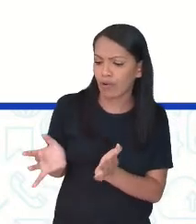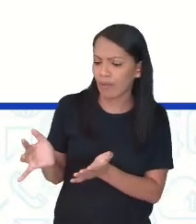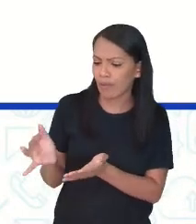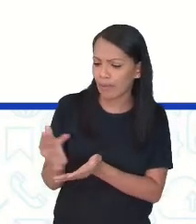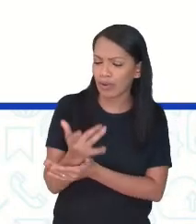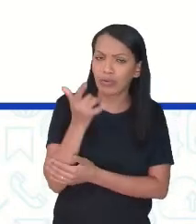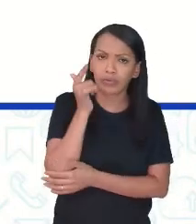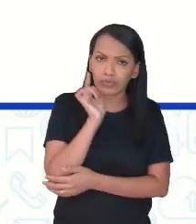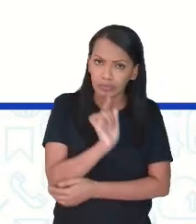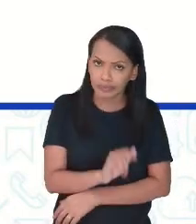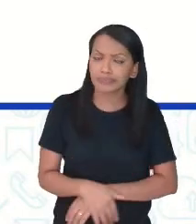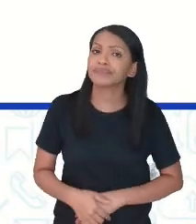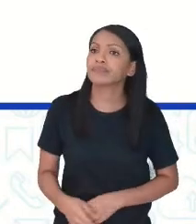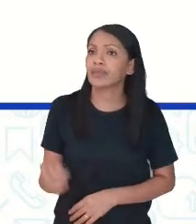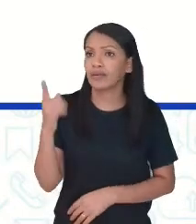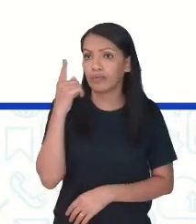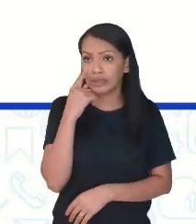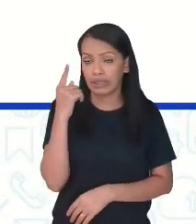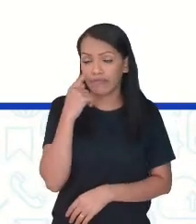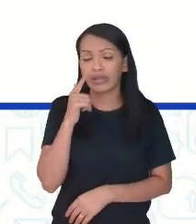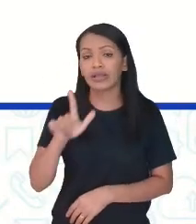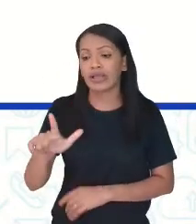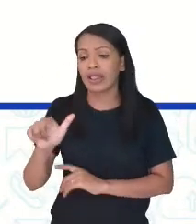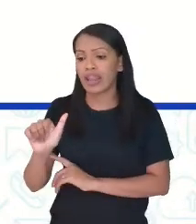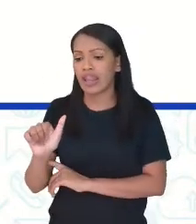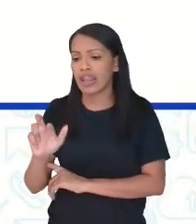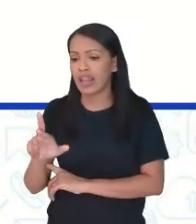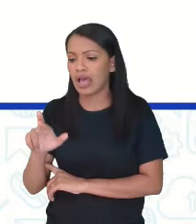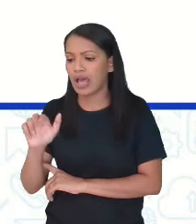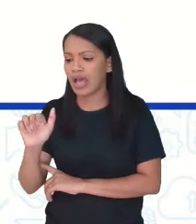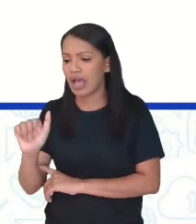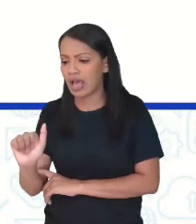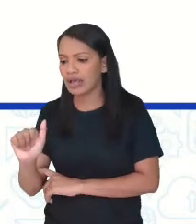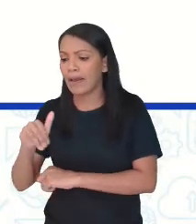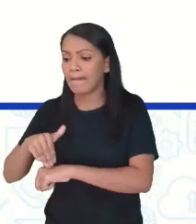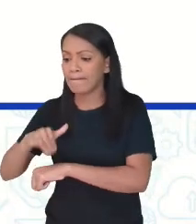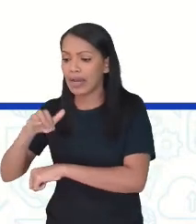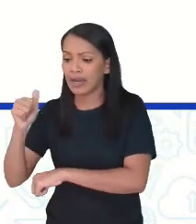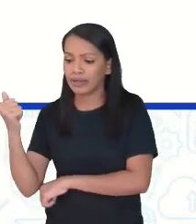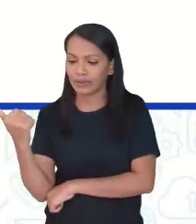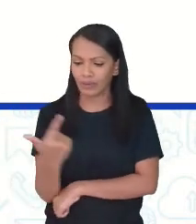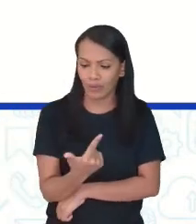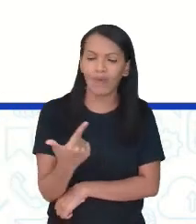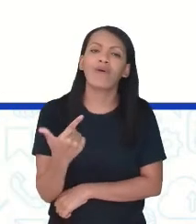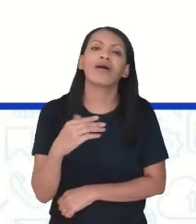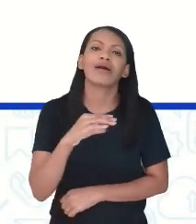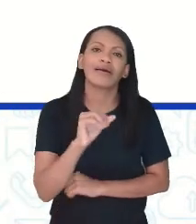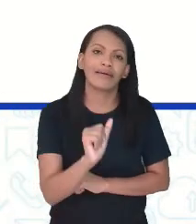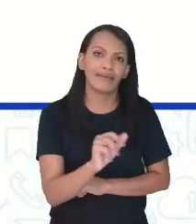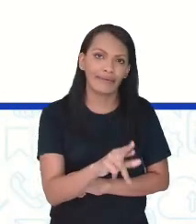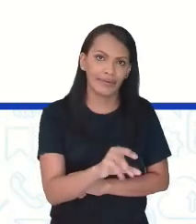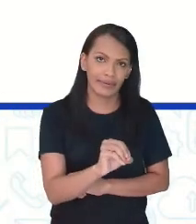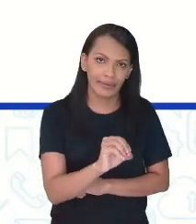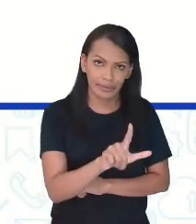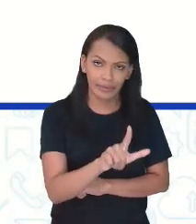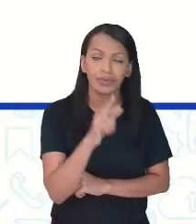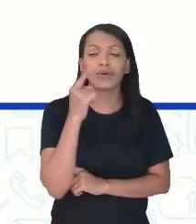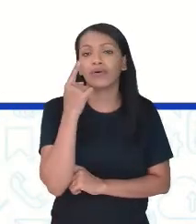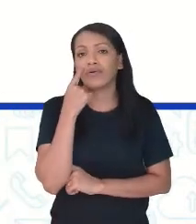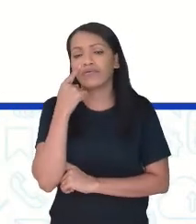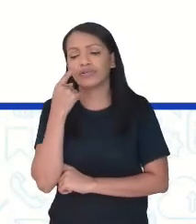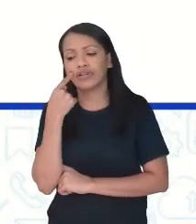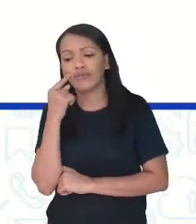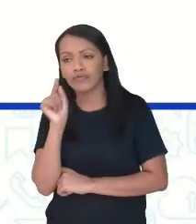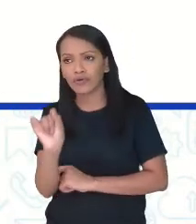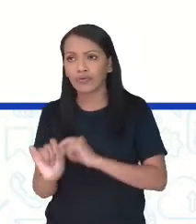Lara arrecadou 15 litros a mais do que Carol. Então, a gente vai seguir aí os mesmos passos. Destacar aí os